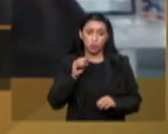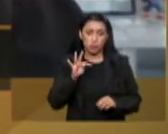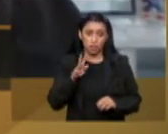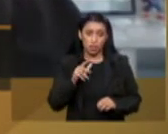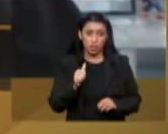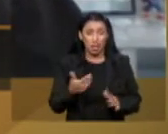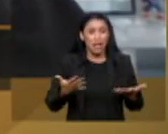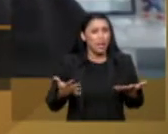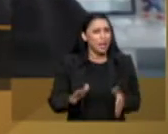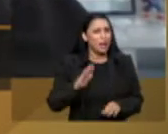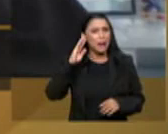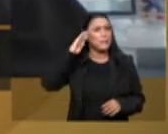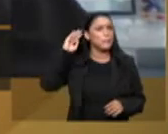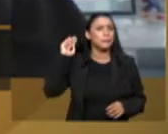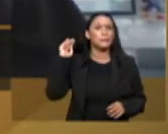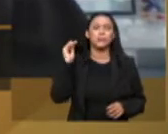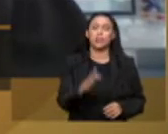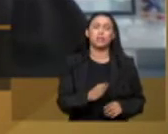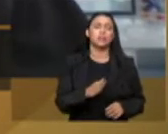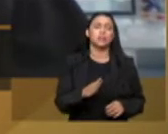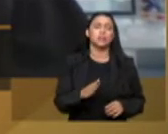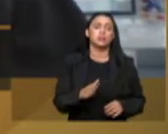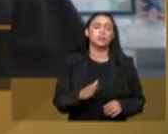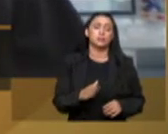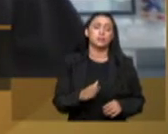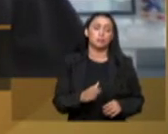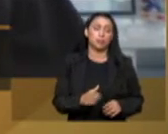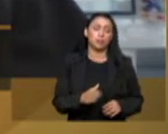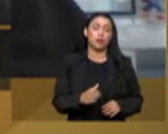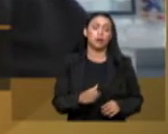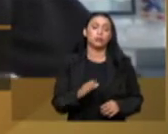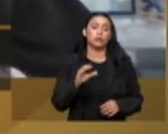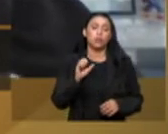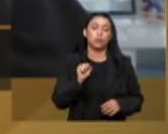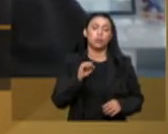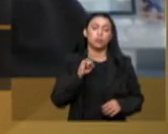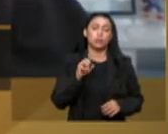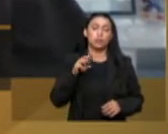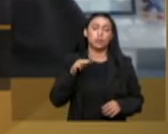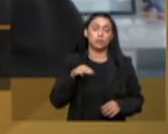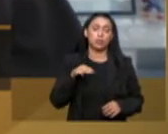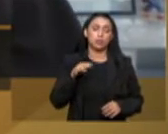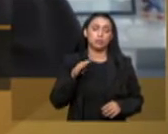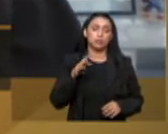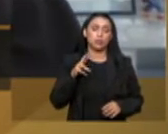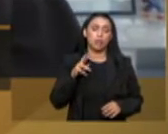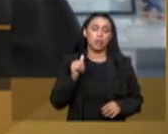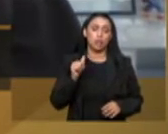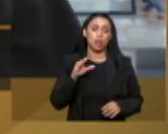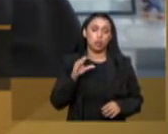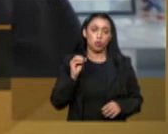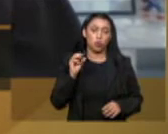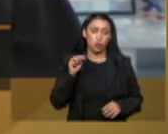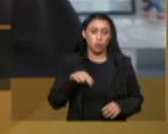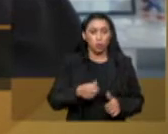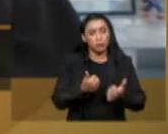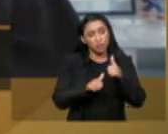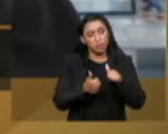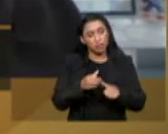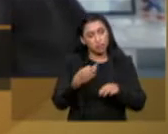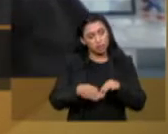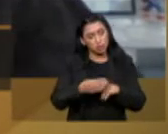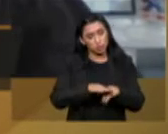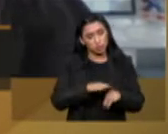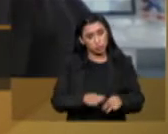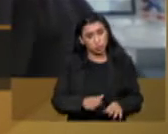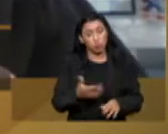Essa é a principal contribuição do SINDRACON para a análise de vossas excelências.